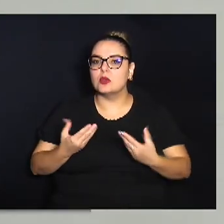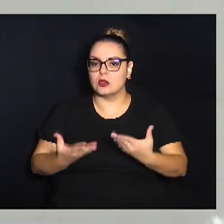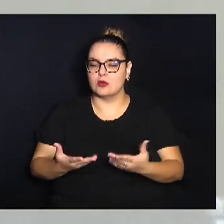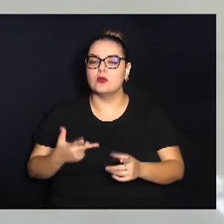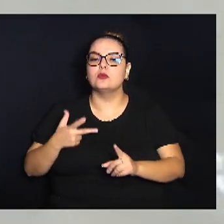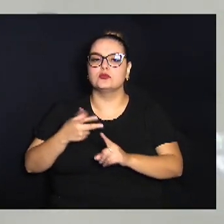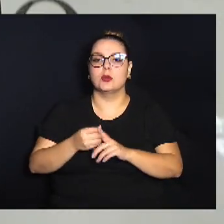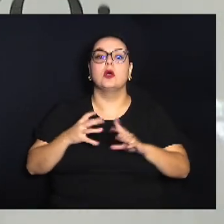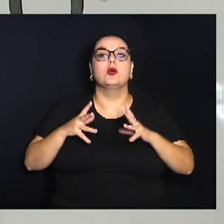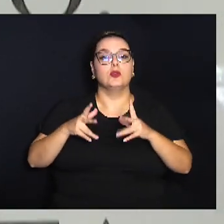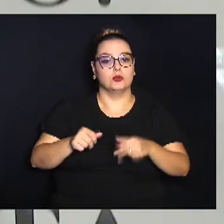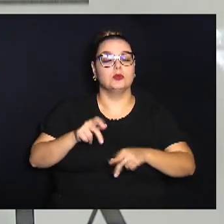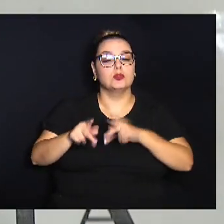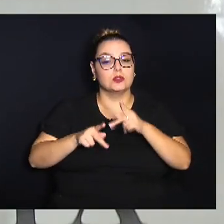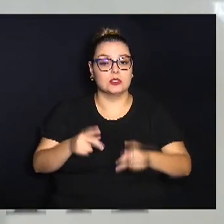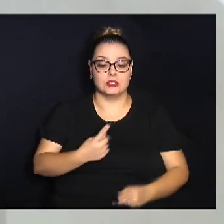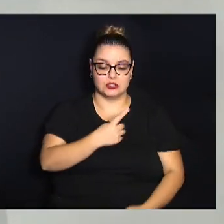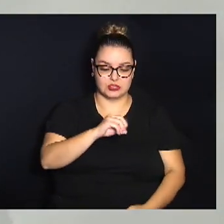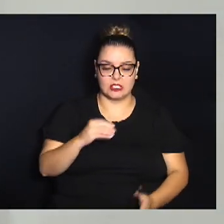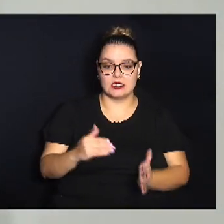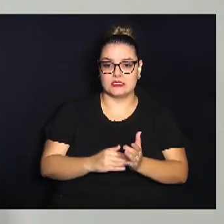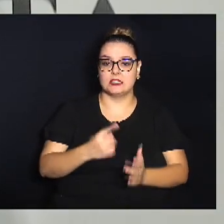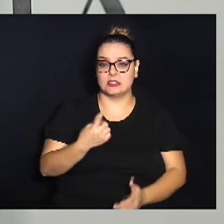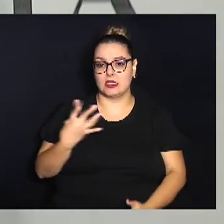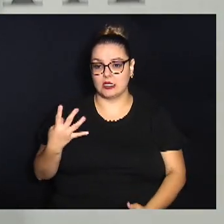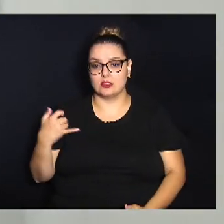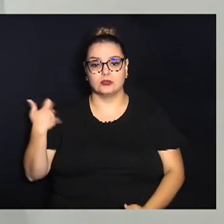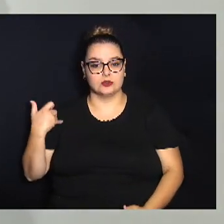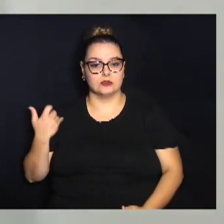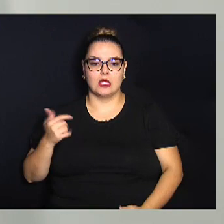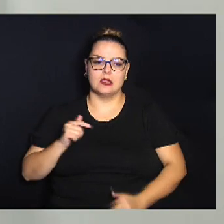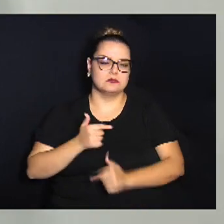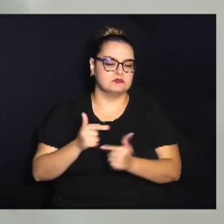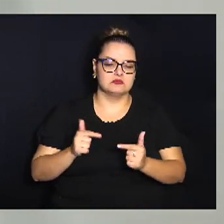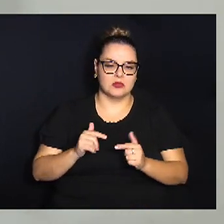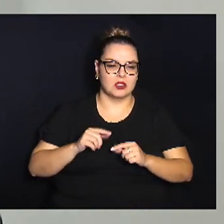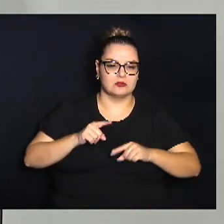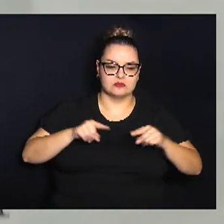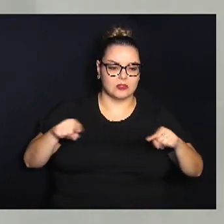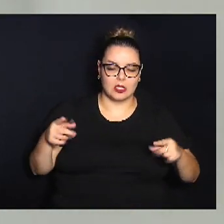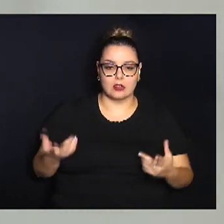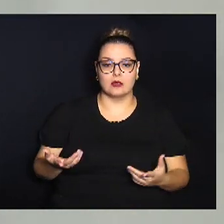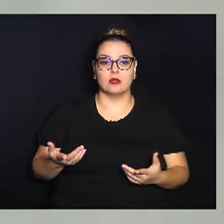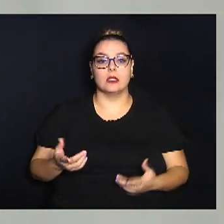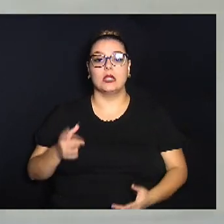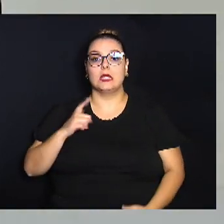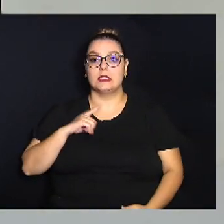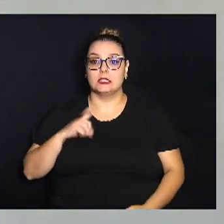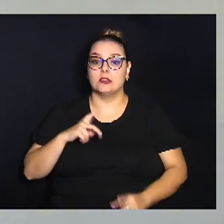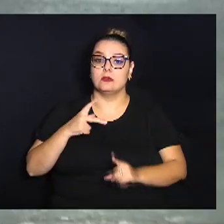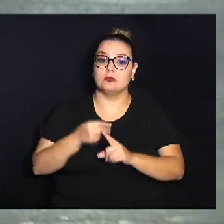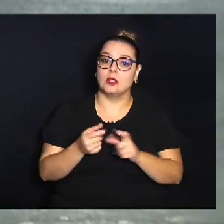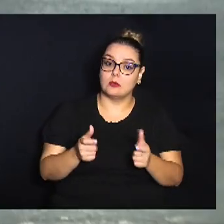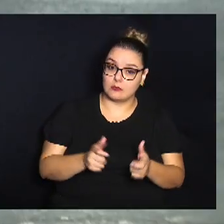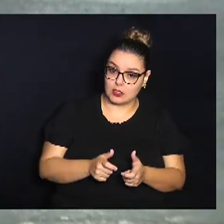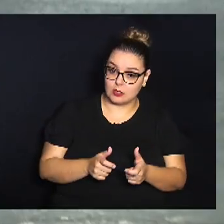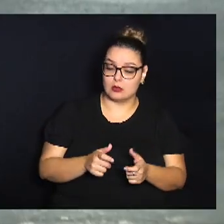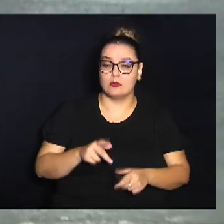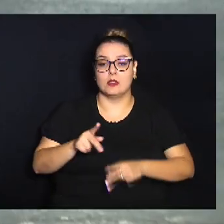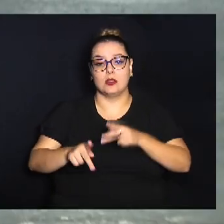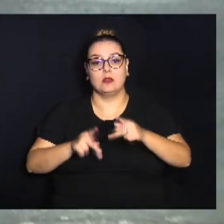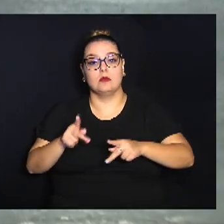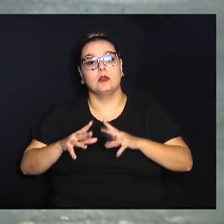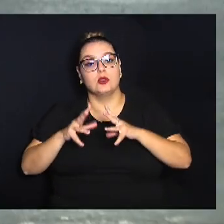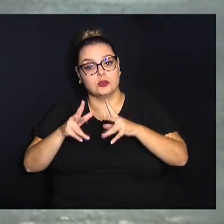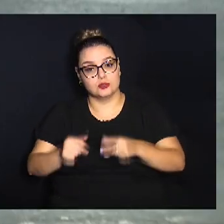vacinação para todo esse público de 10 a 14 anos, sem nenhum tipo de escalonamento. Ainda temos doses reduzidas, né, para essa população